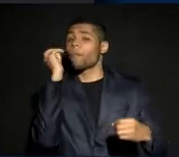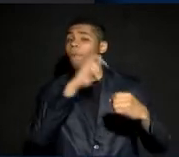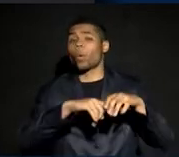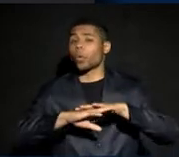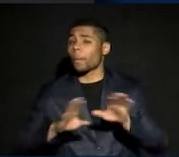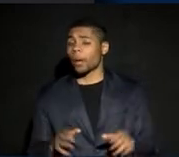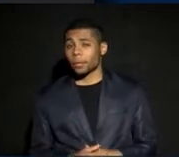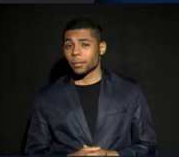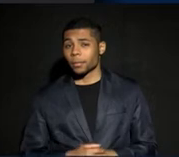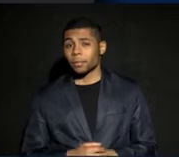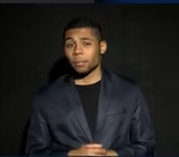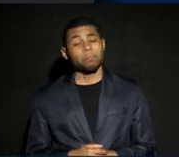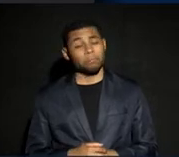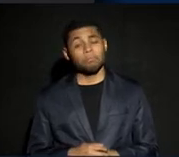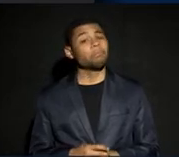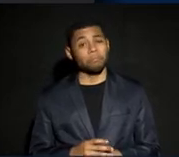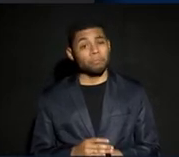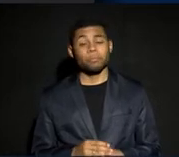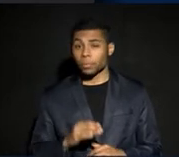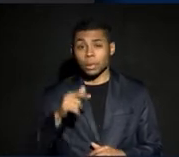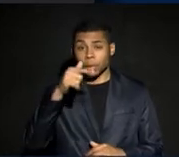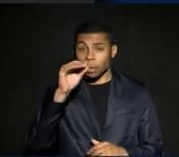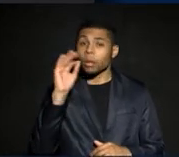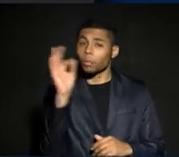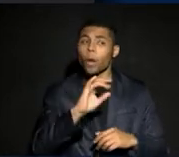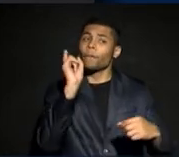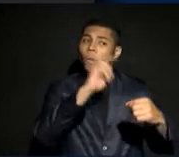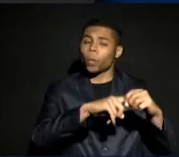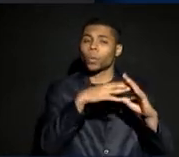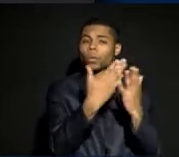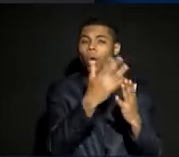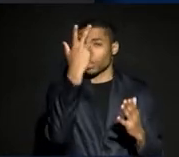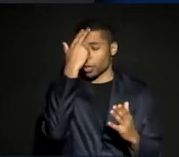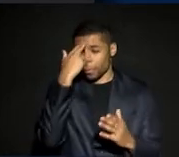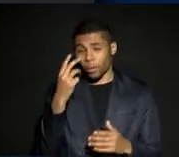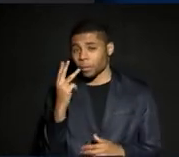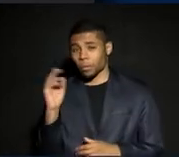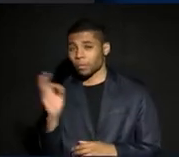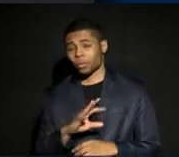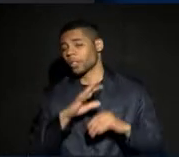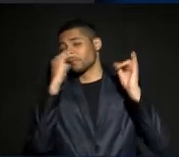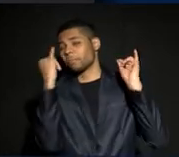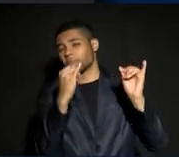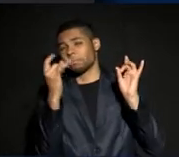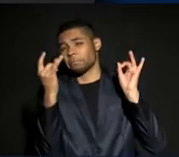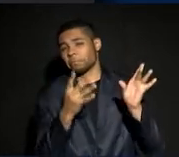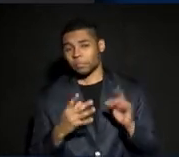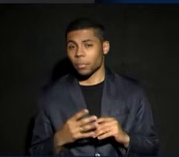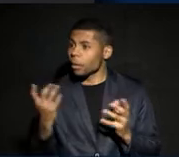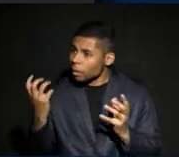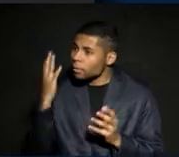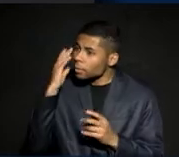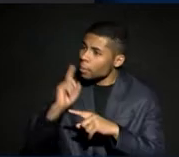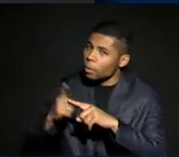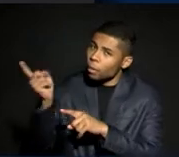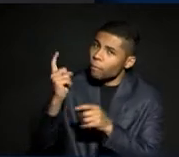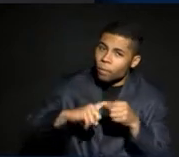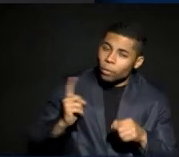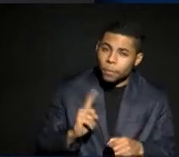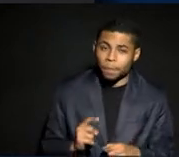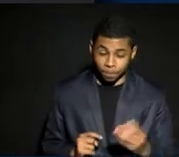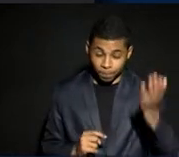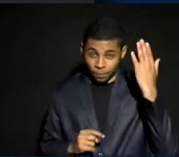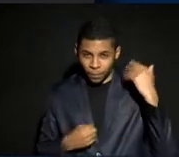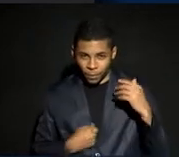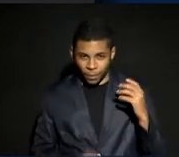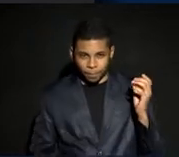voltar. Inclusive trabalhando conosco, no estado. Eu fiz um programa, quando eu era ministro da Educação, chamado Programa de